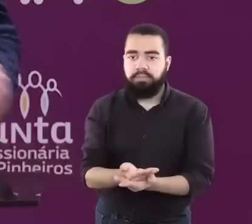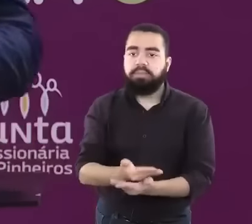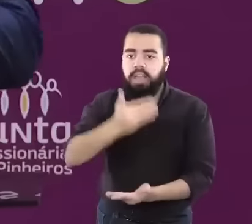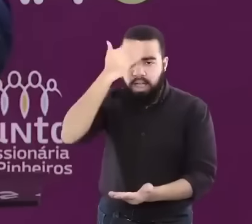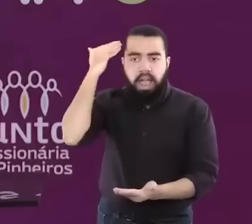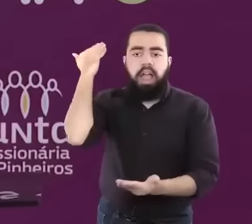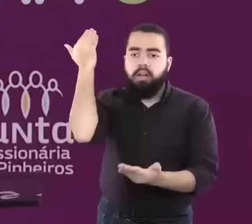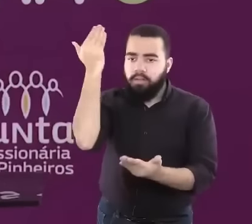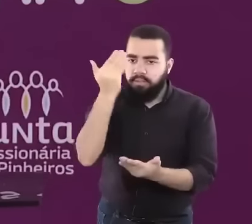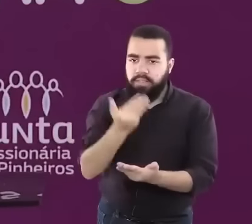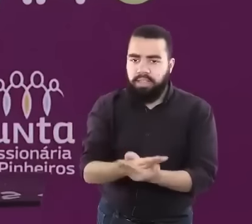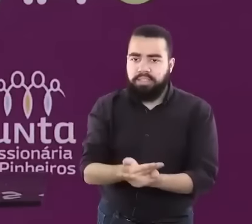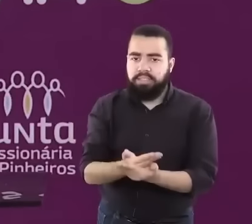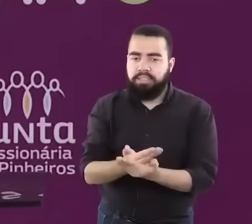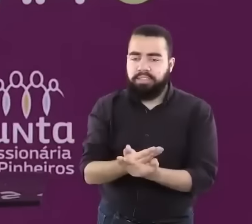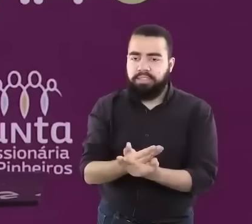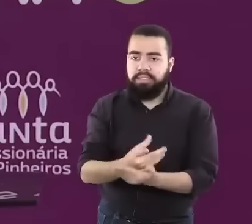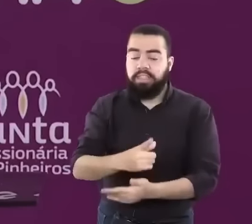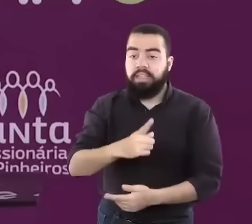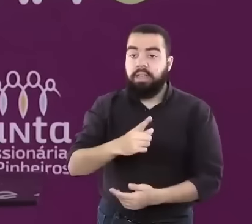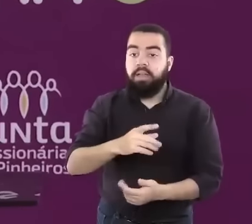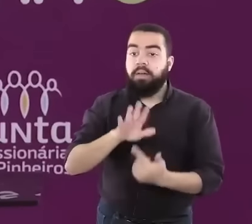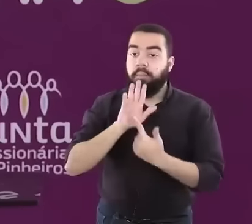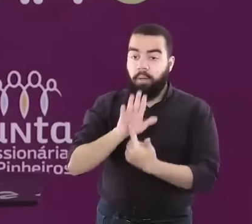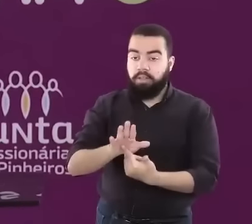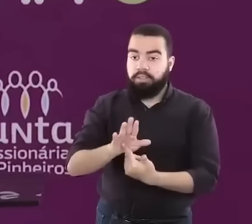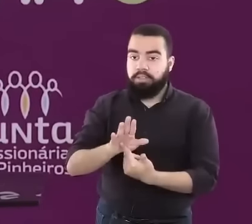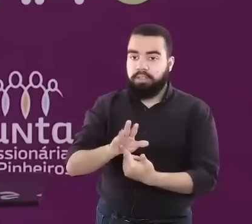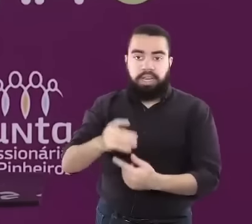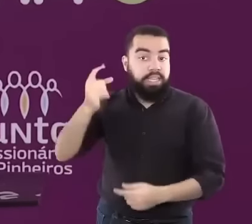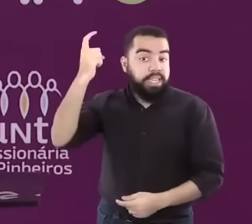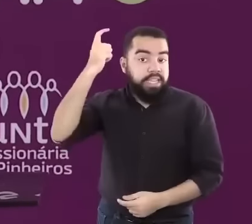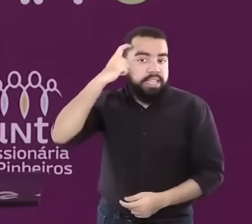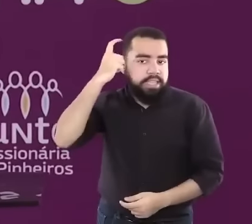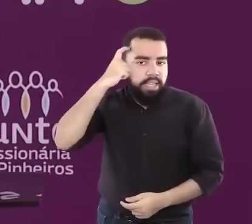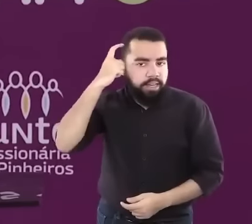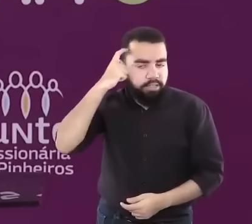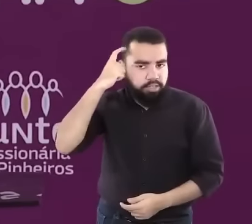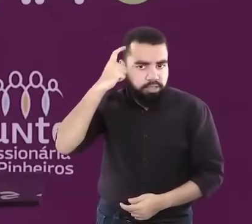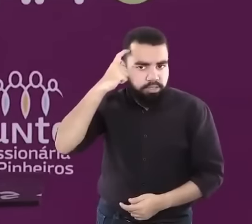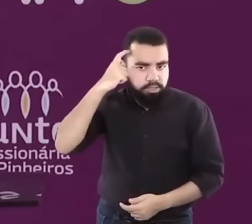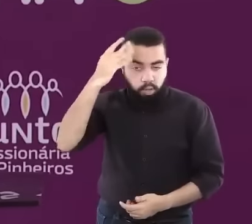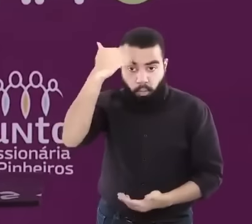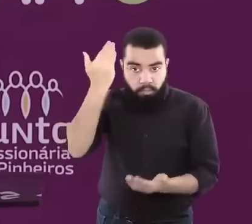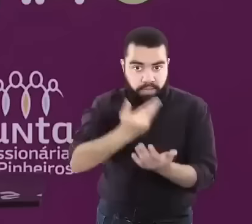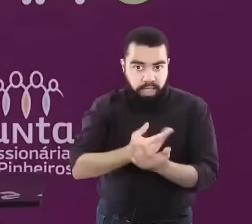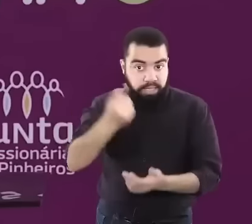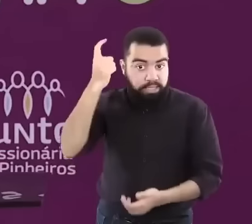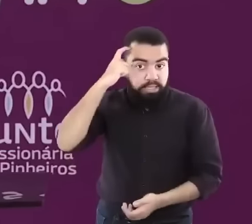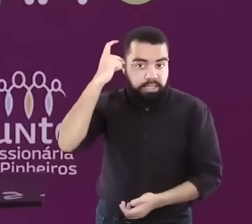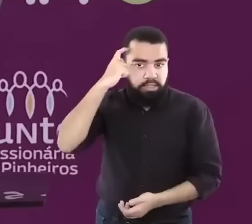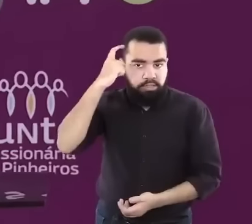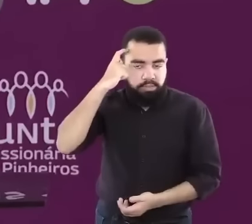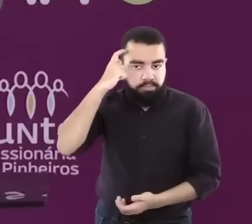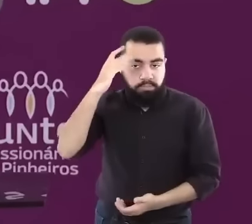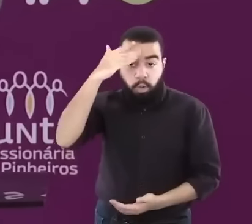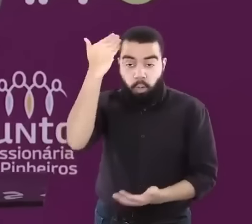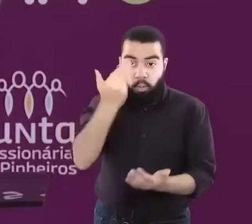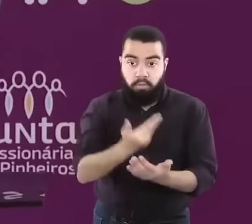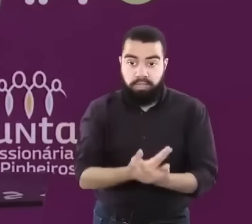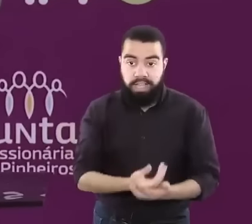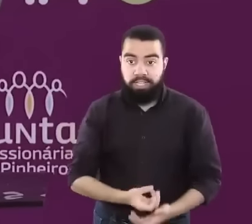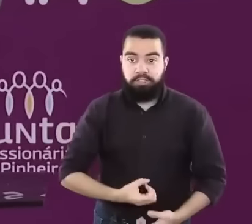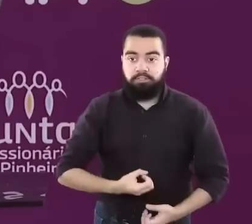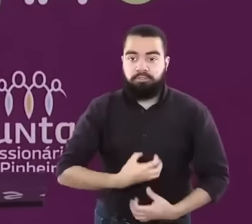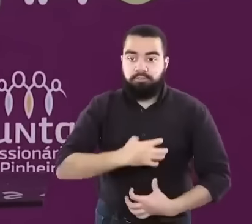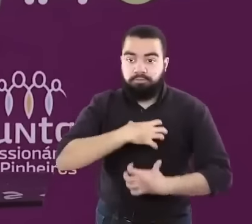confiança ela tem três aspectos ela tem um aspecto intelectual ela tem um aspecto emocional e